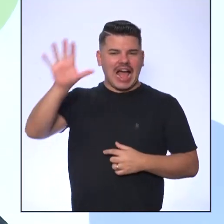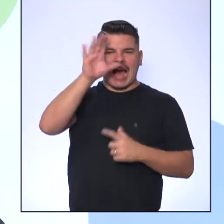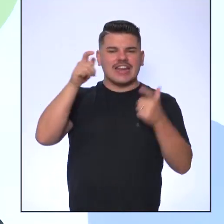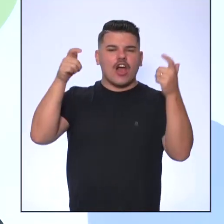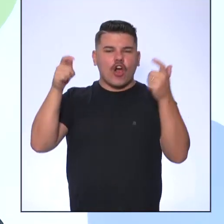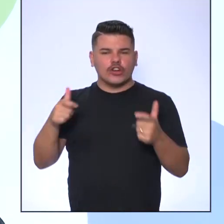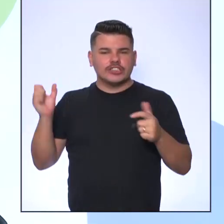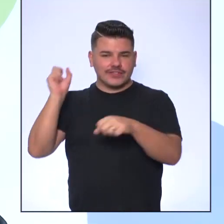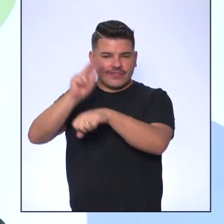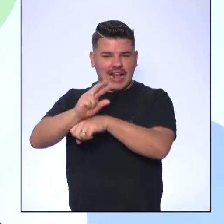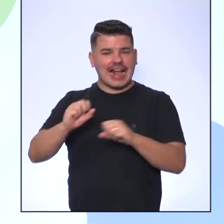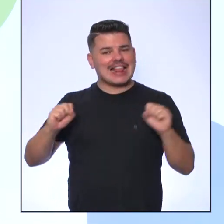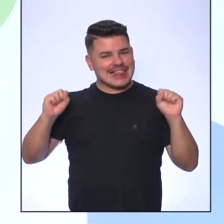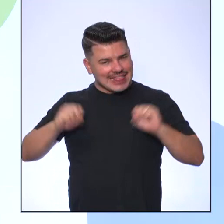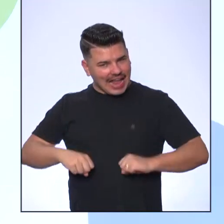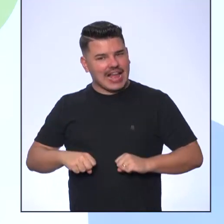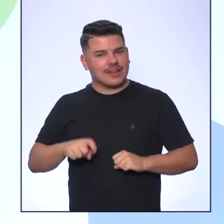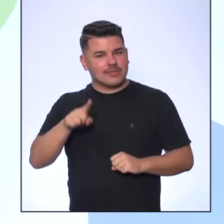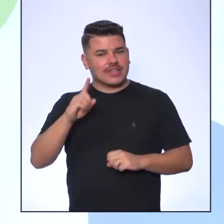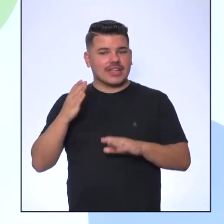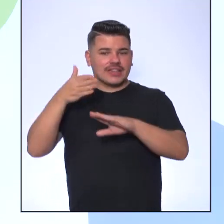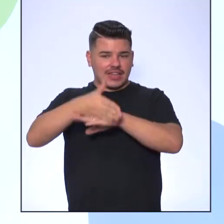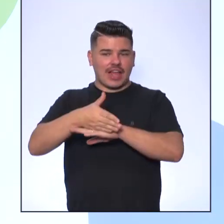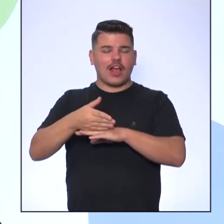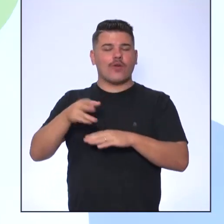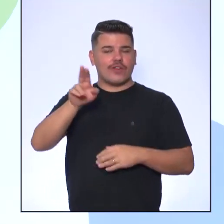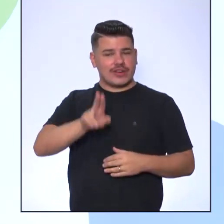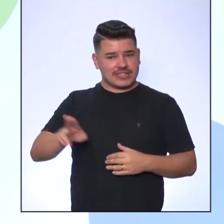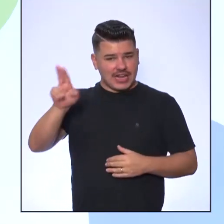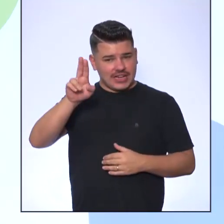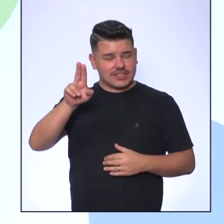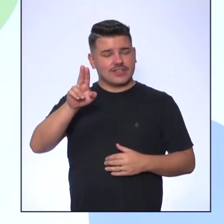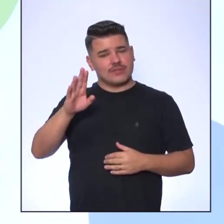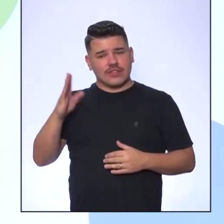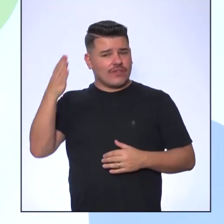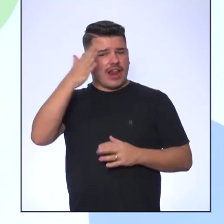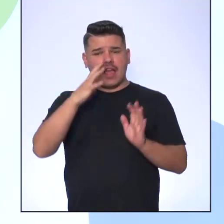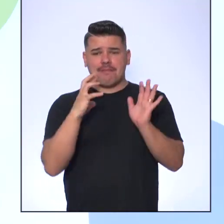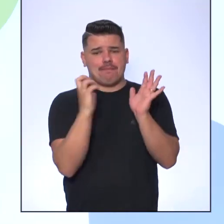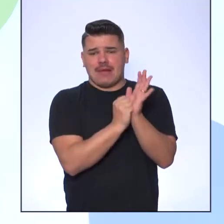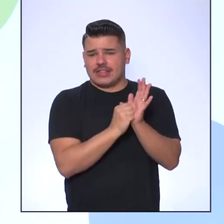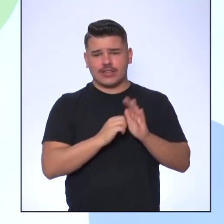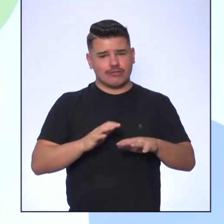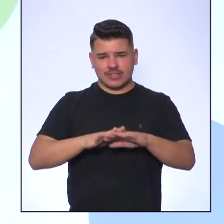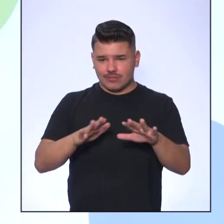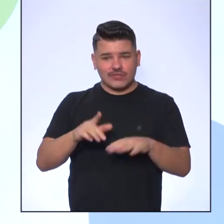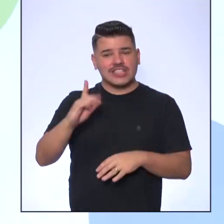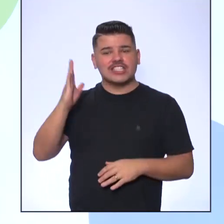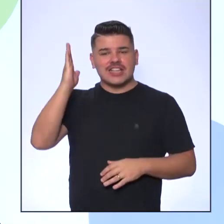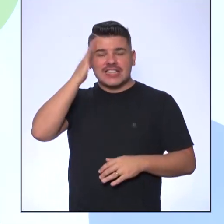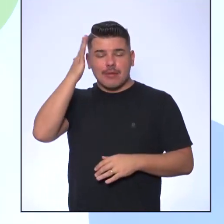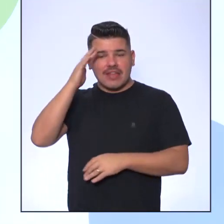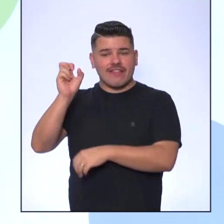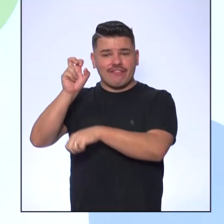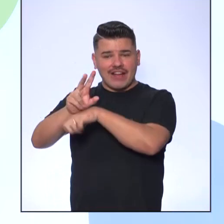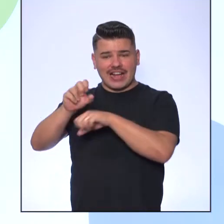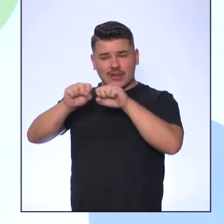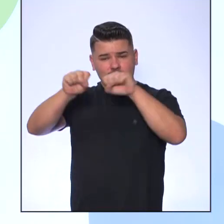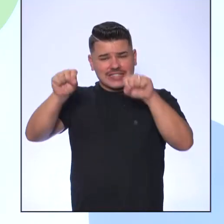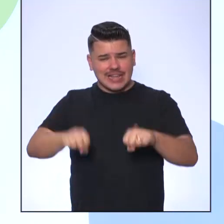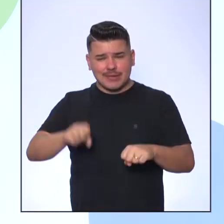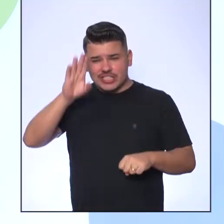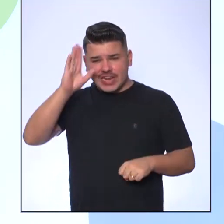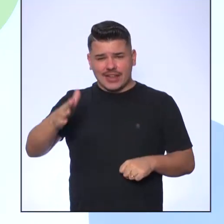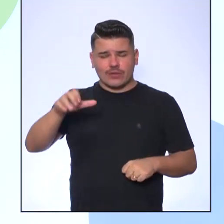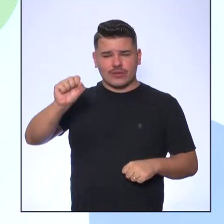ali você faz já a inscrição para a universidade, depois você vai só lá fazer a matrícula, mas você já garante a vaga dentro do SISU, olhando